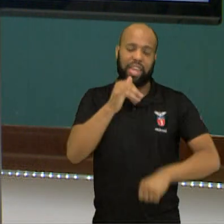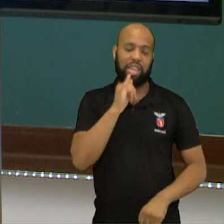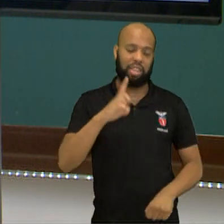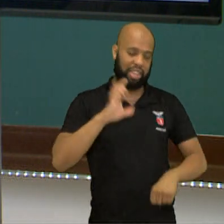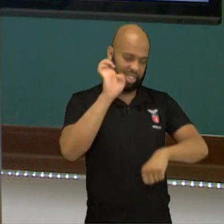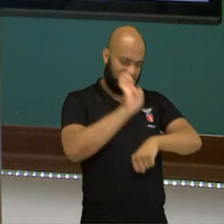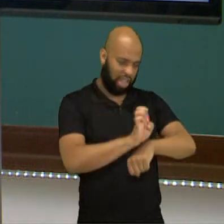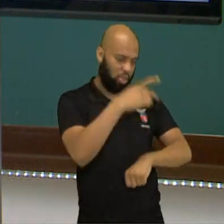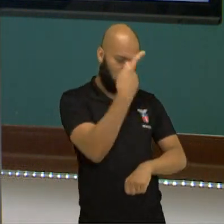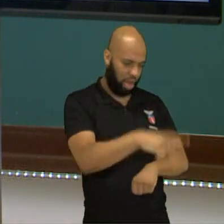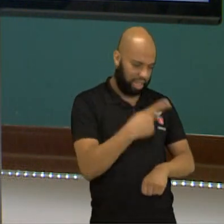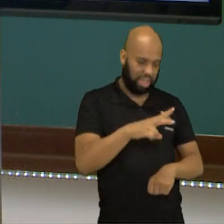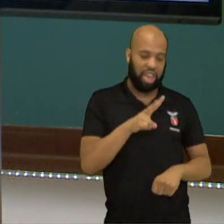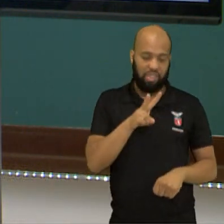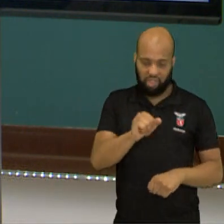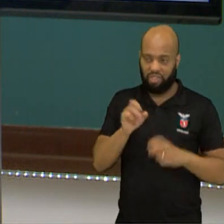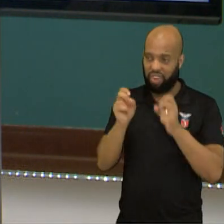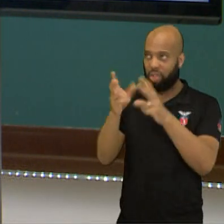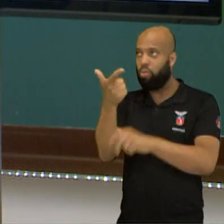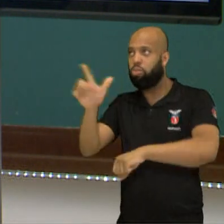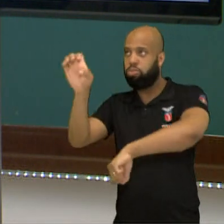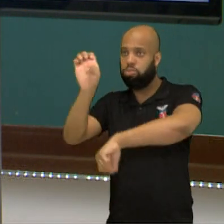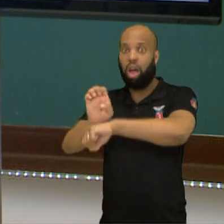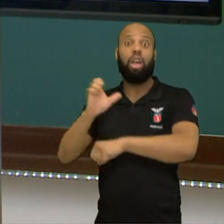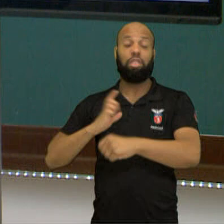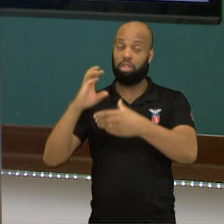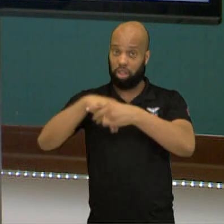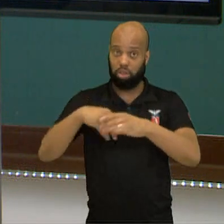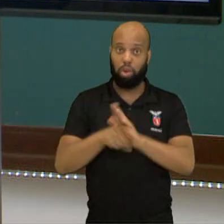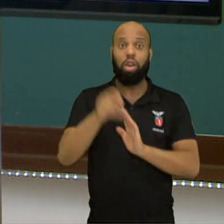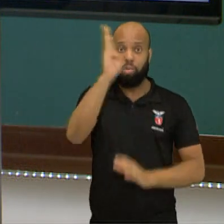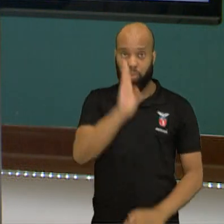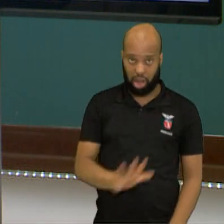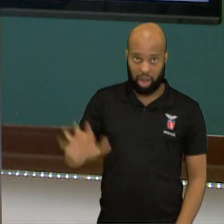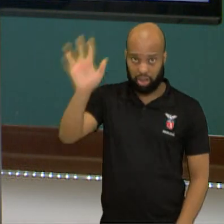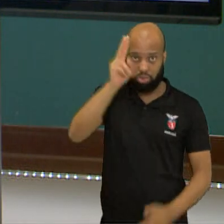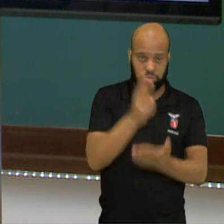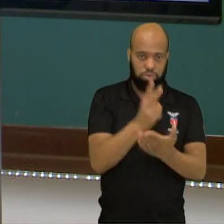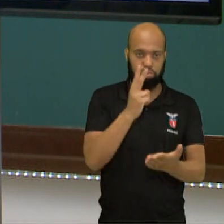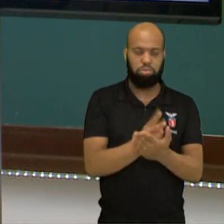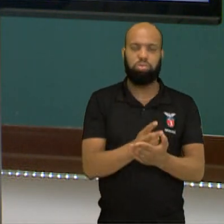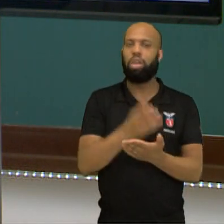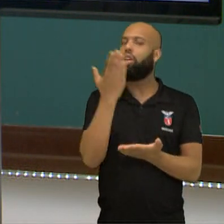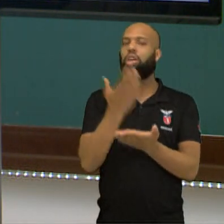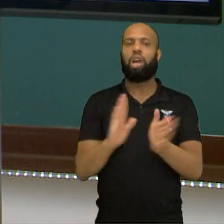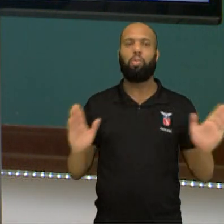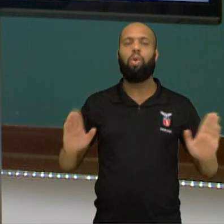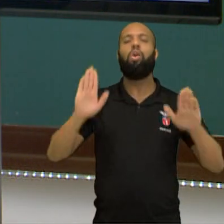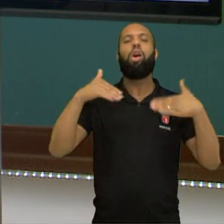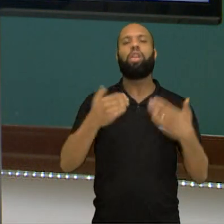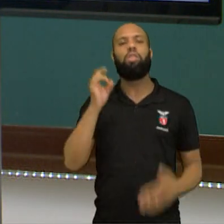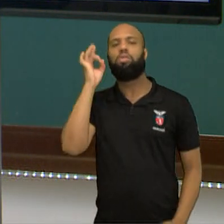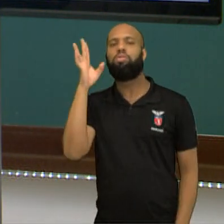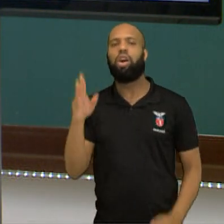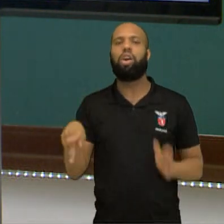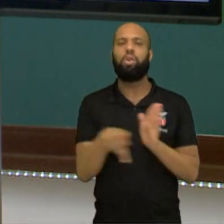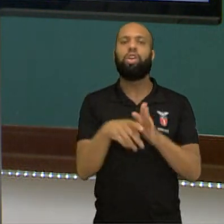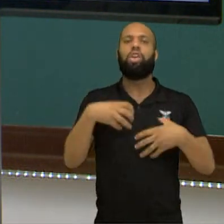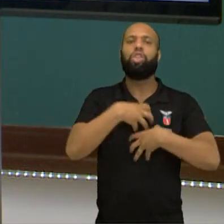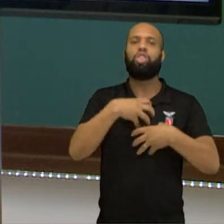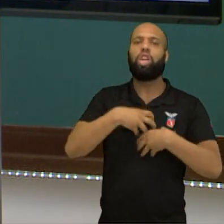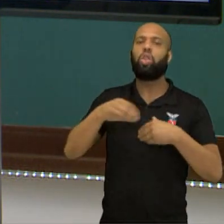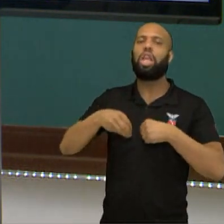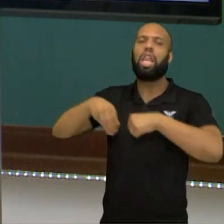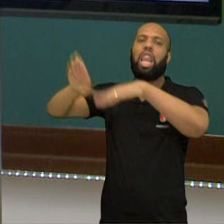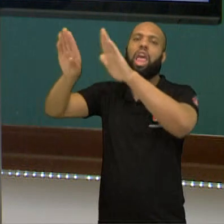para o outro pagavam impostos. Zerou isso. Então, facilitar o deslocamento de matérias-primas no país, incentivo